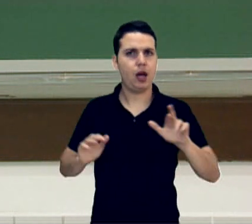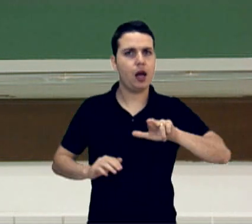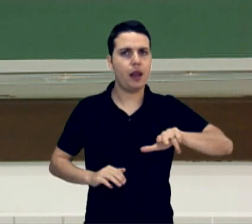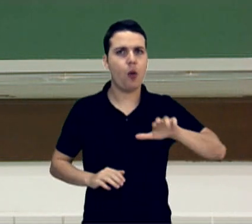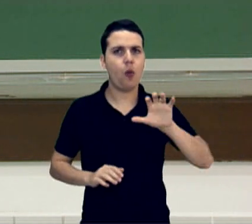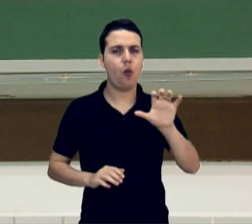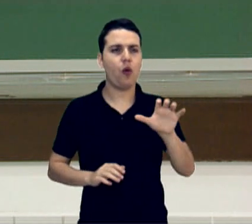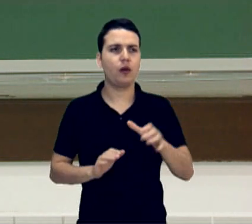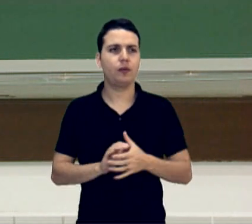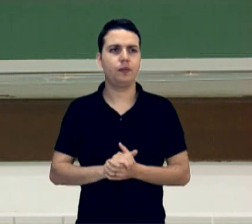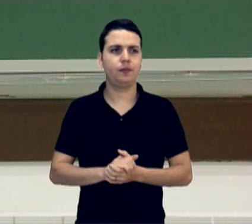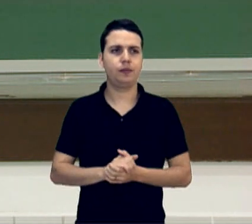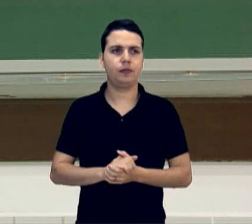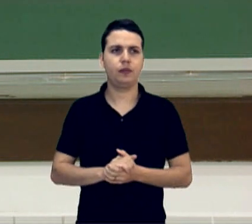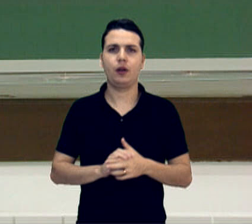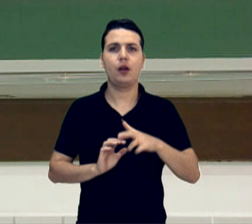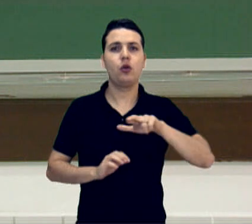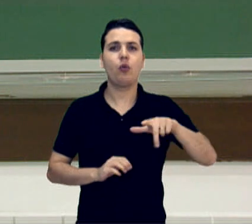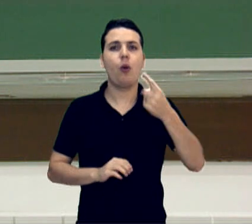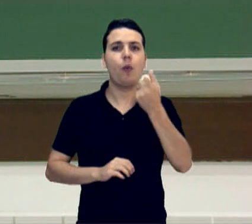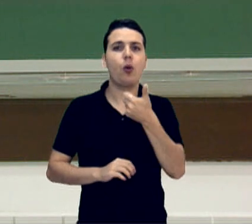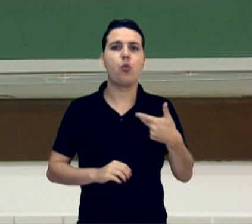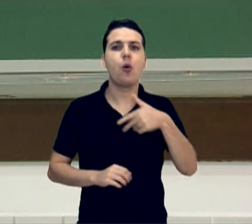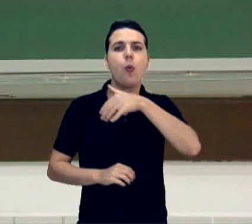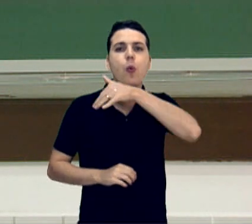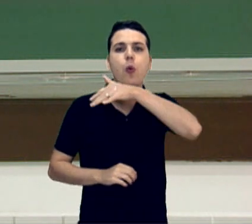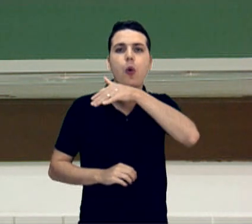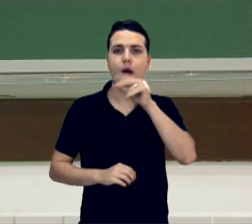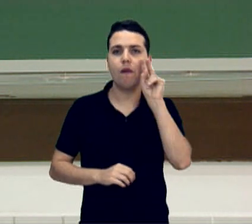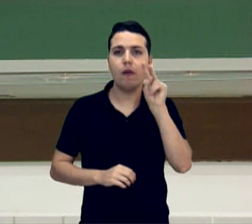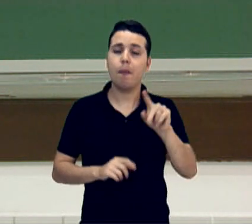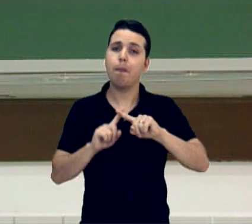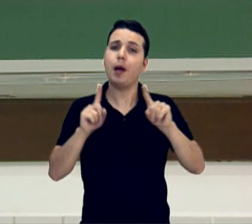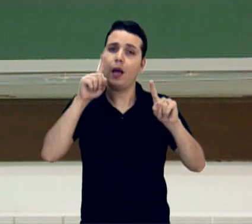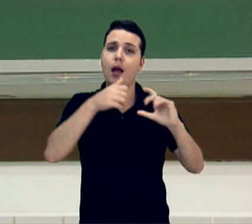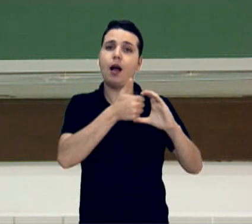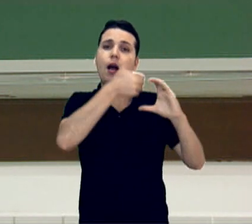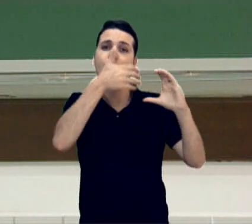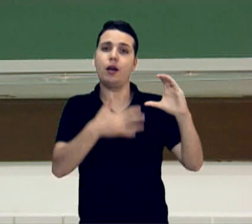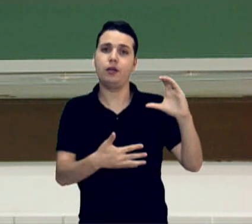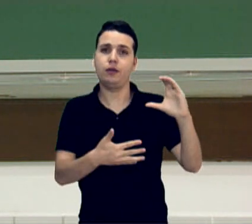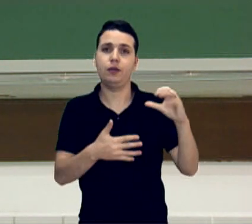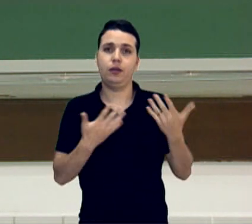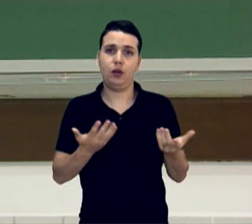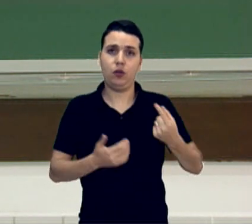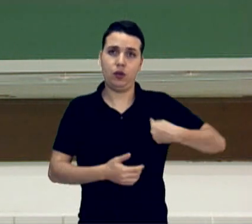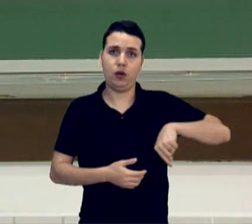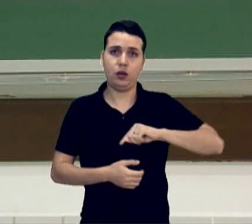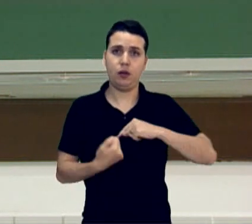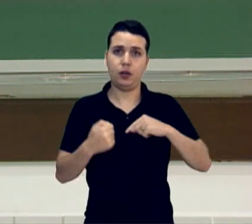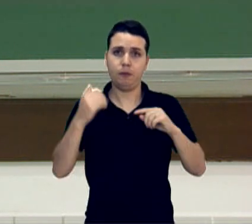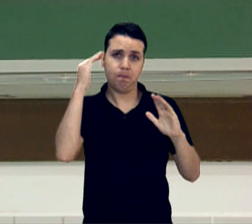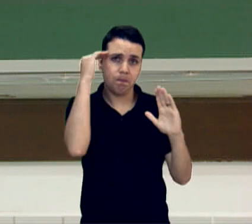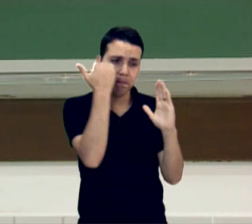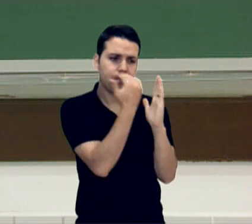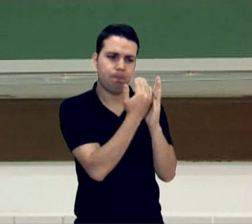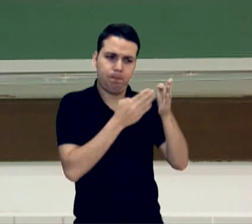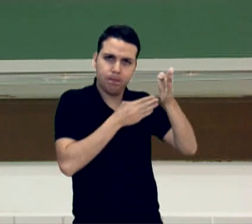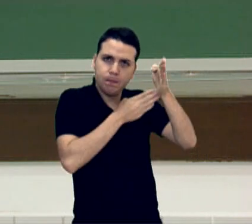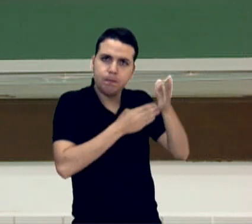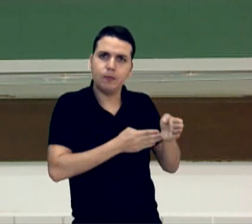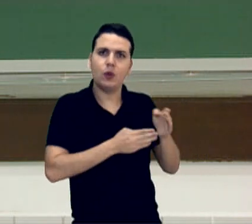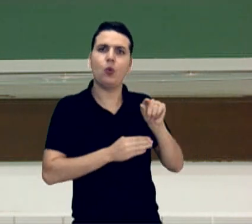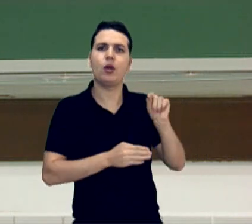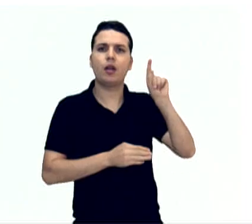coisa assim ruim de se ver, né? Mas é uma característica, né? Então nós temos que ser fiéis ao que é realmente,